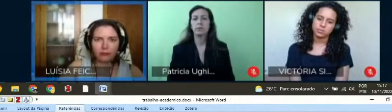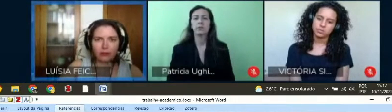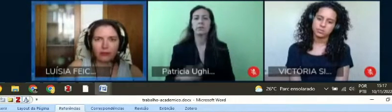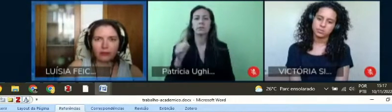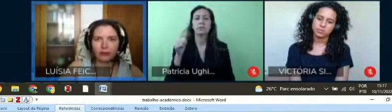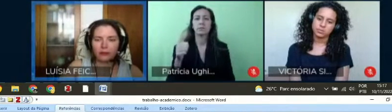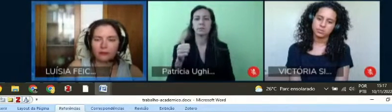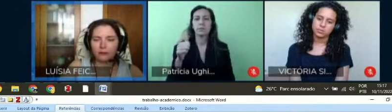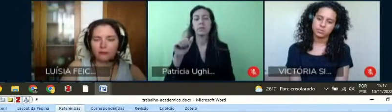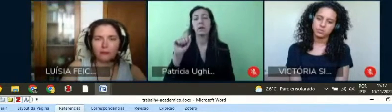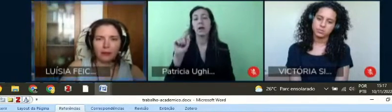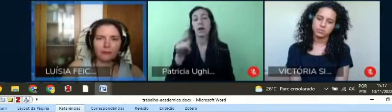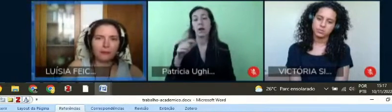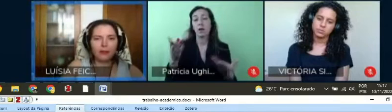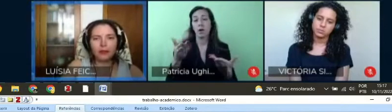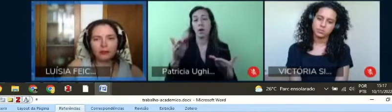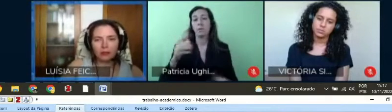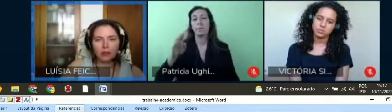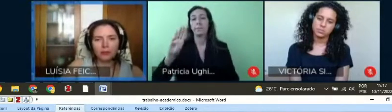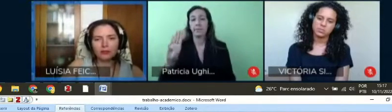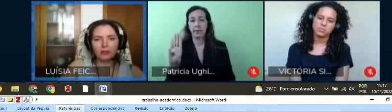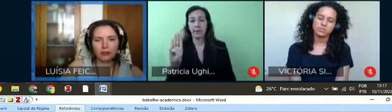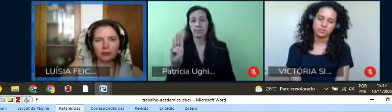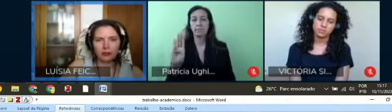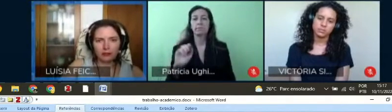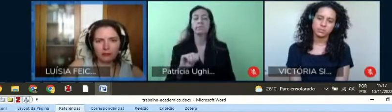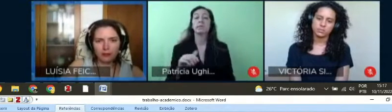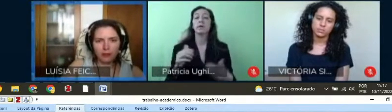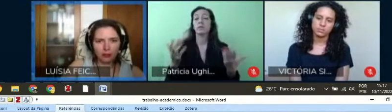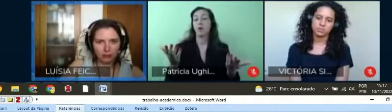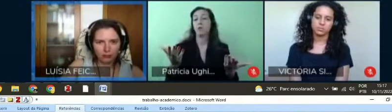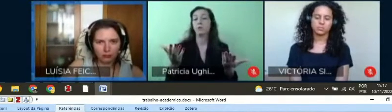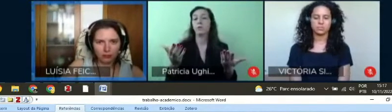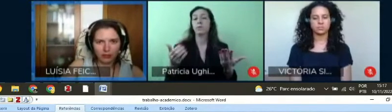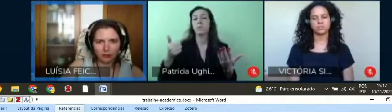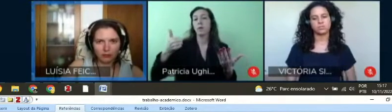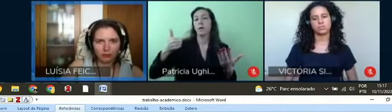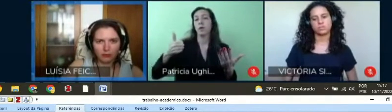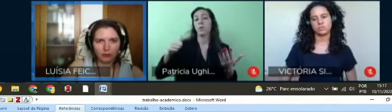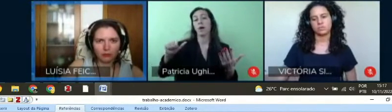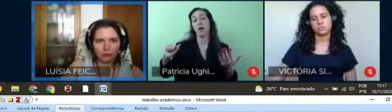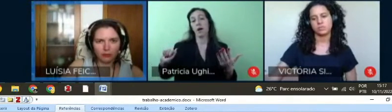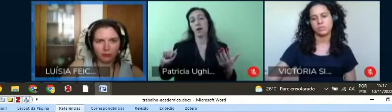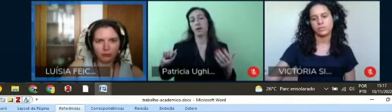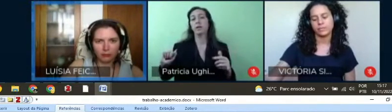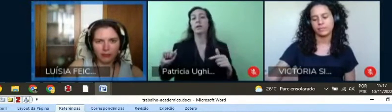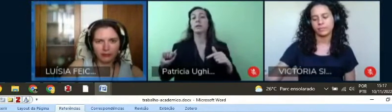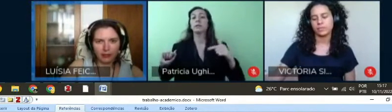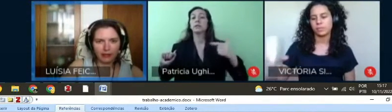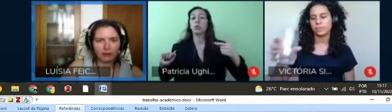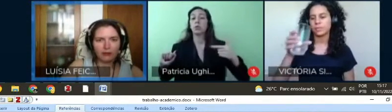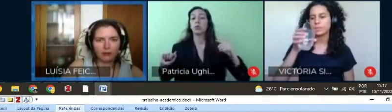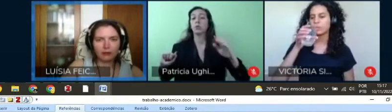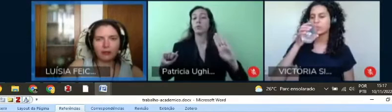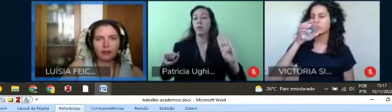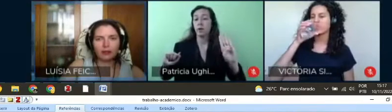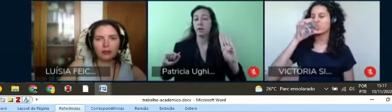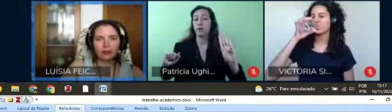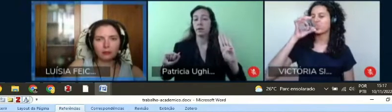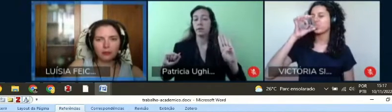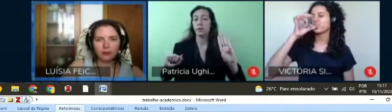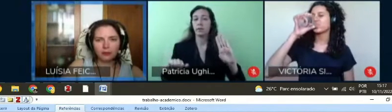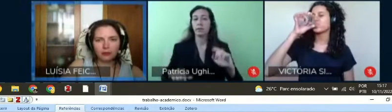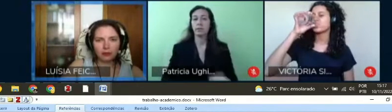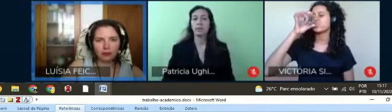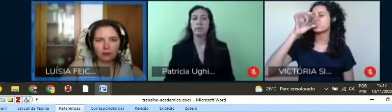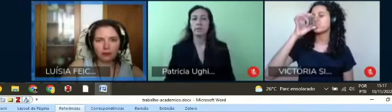o apêndice B. Tá. Então, realmente, primeiro, no texto, primeiro eu estou falando do apêndice A,